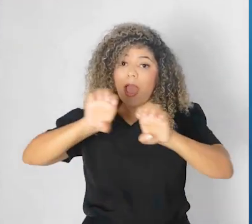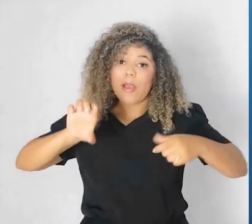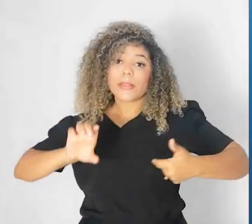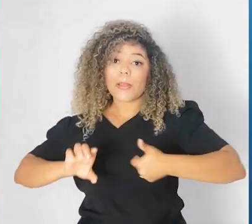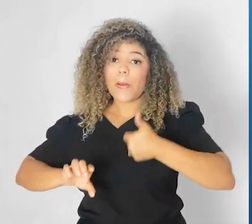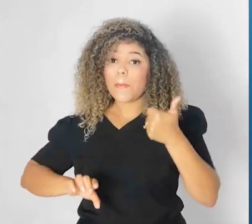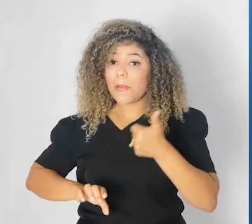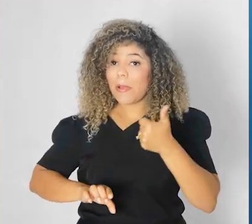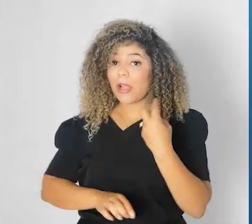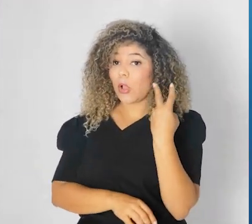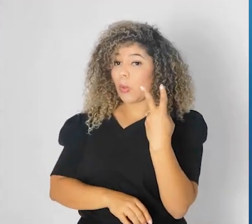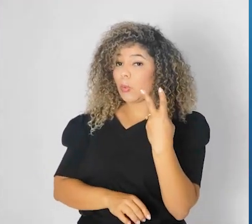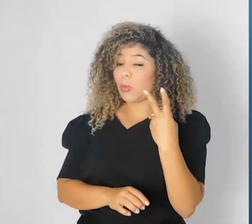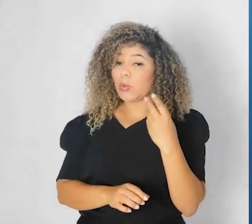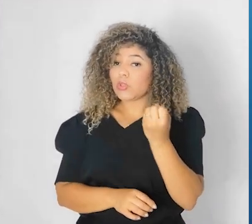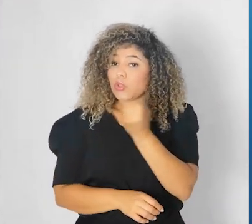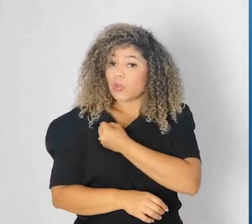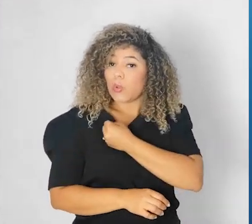2 incógnitas.